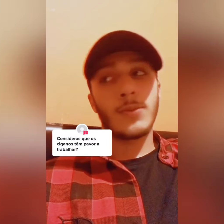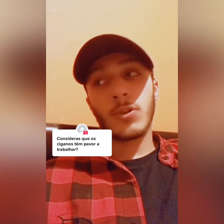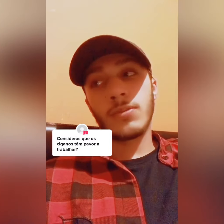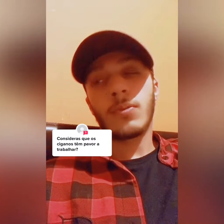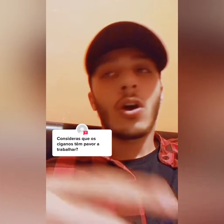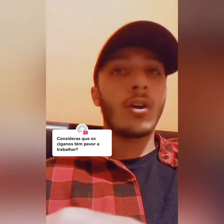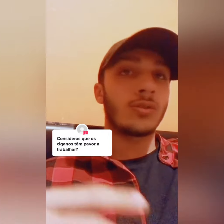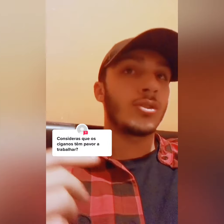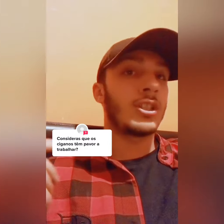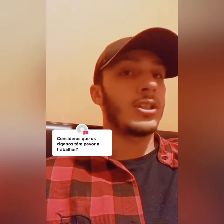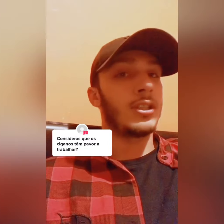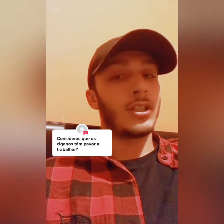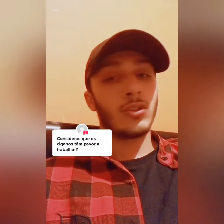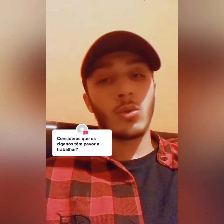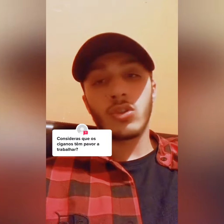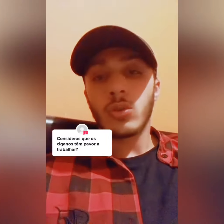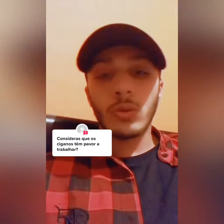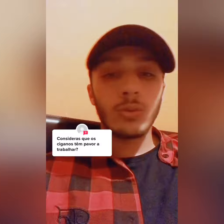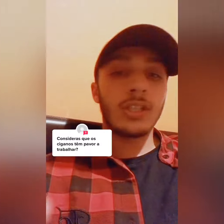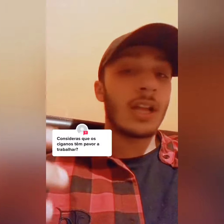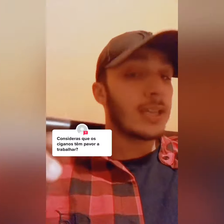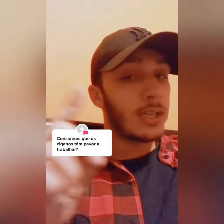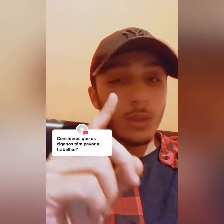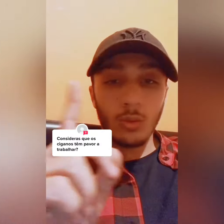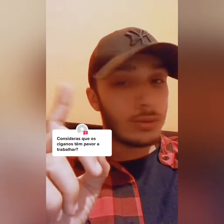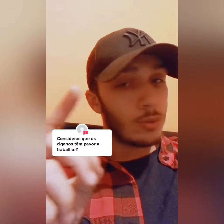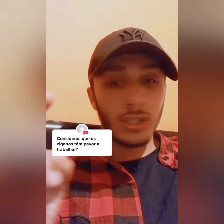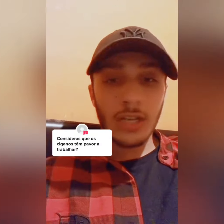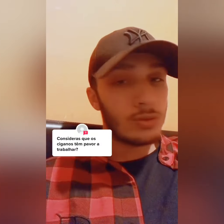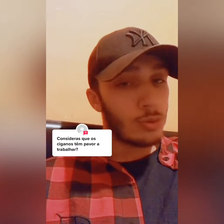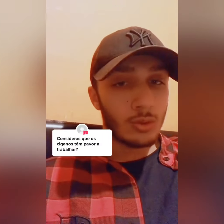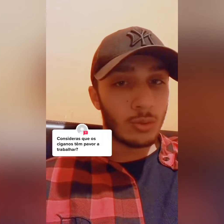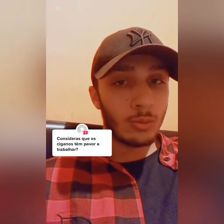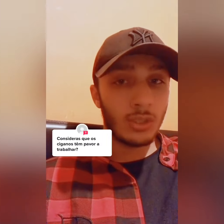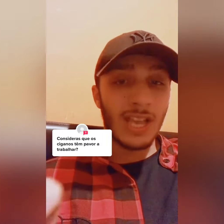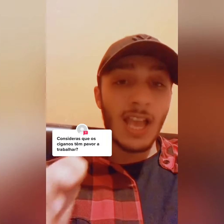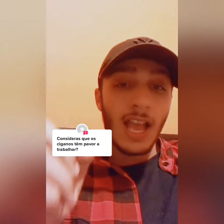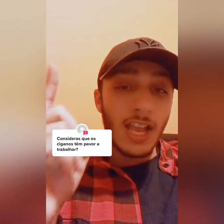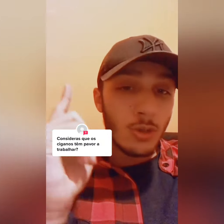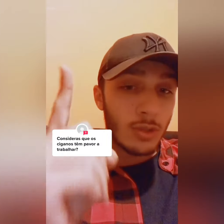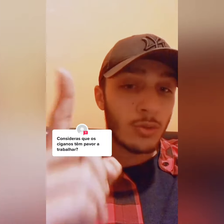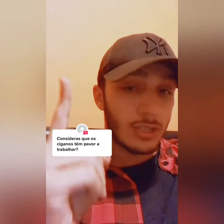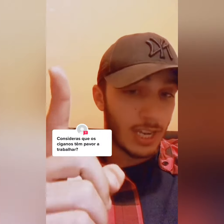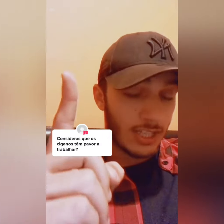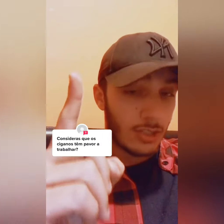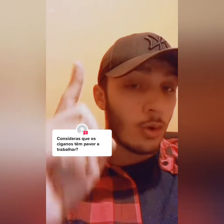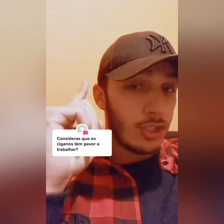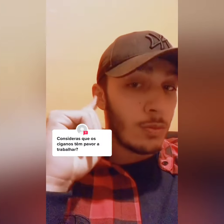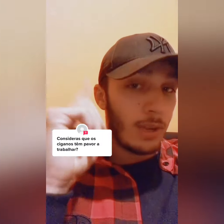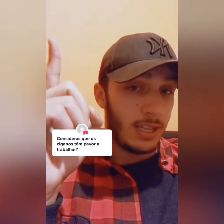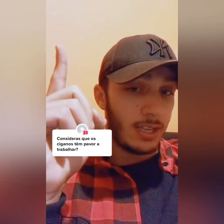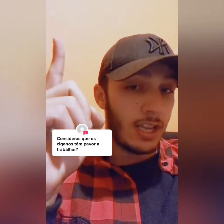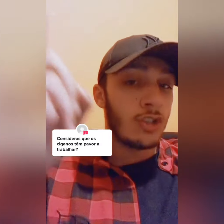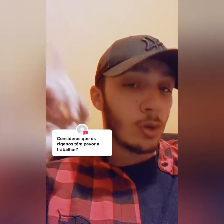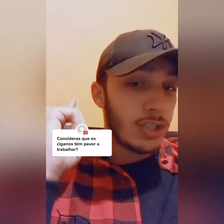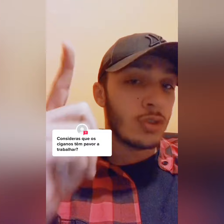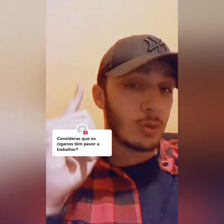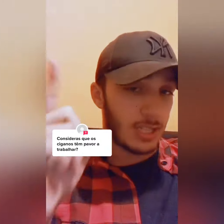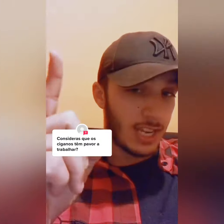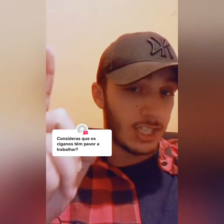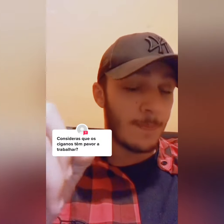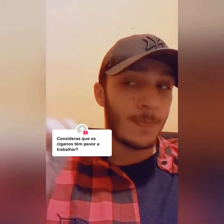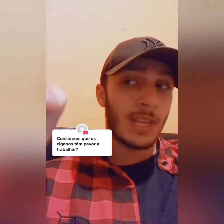e nós trabalhamos para os impostos e eu somos todos os dias não somos as redes sociais ou estão bem